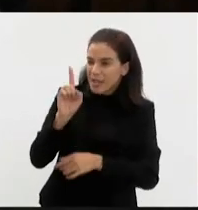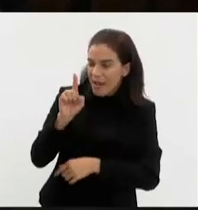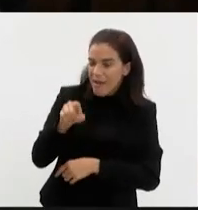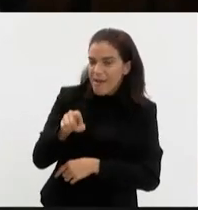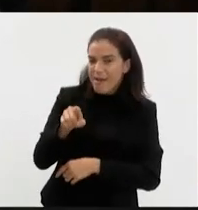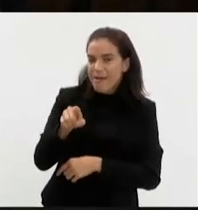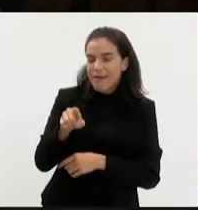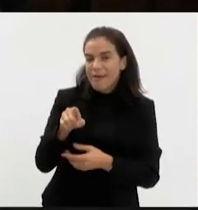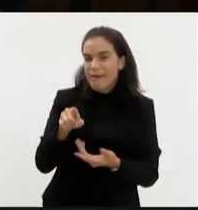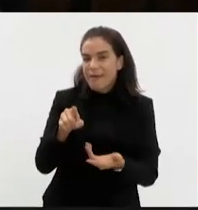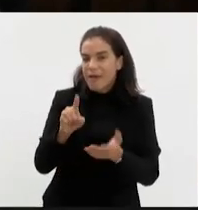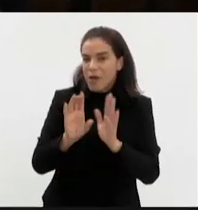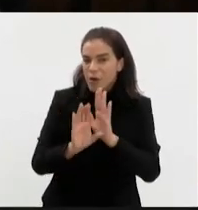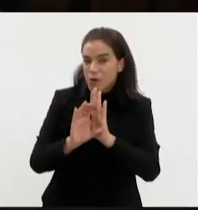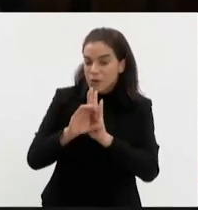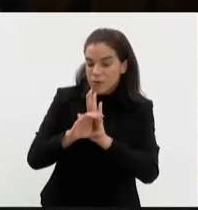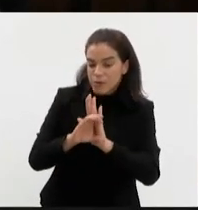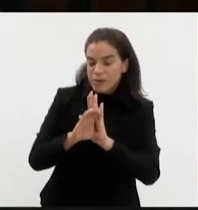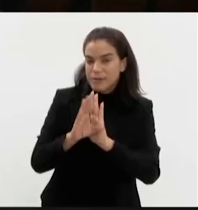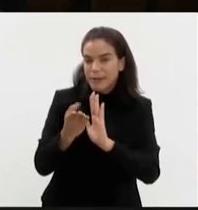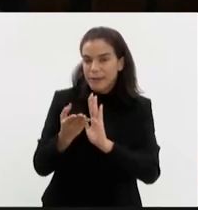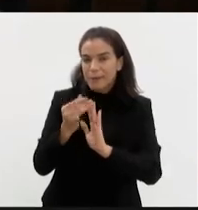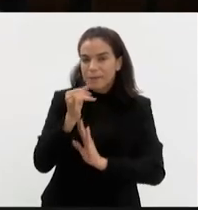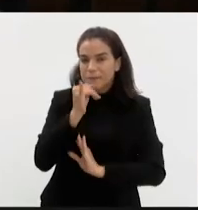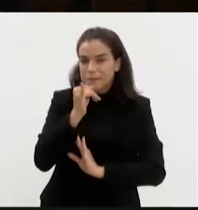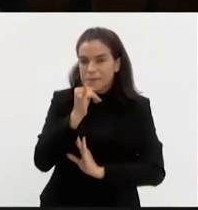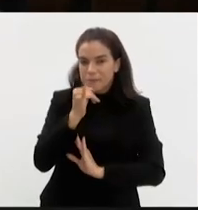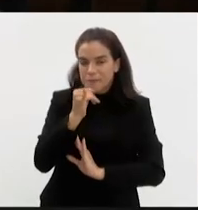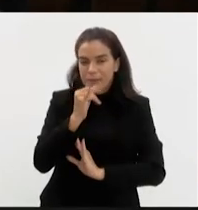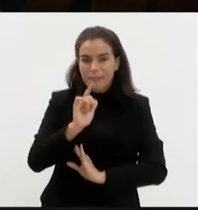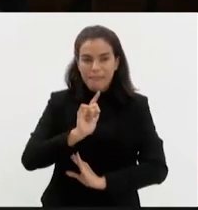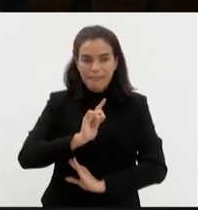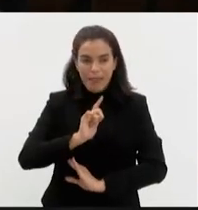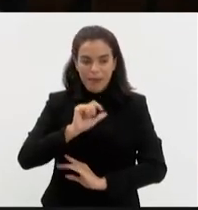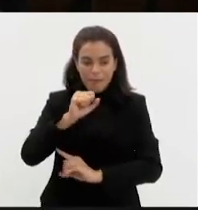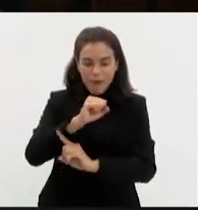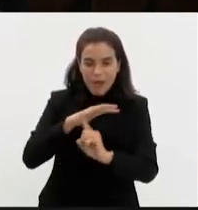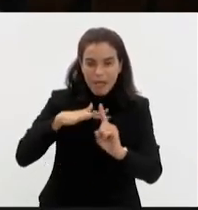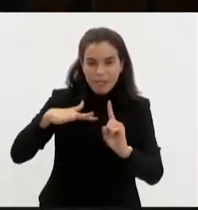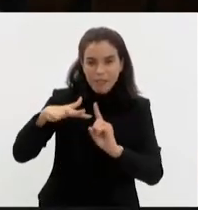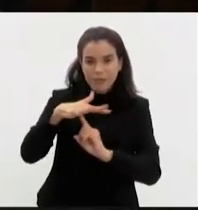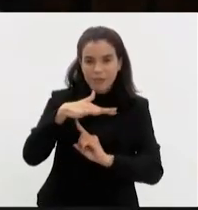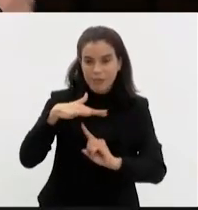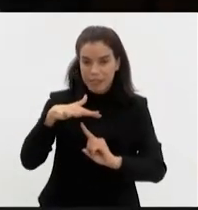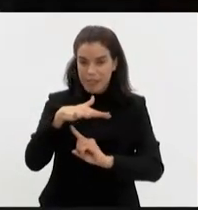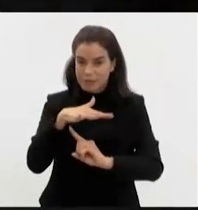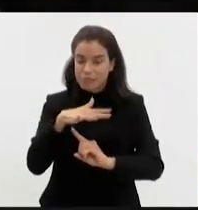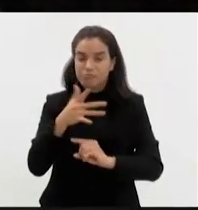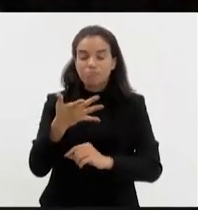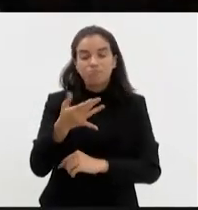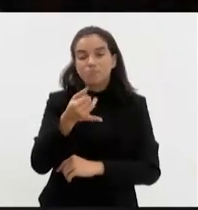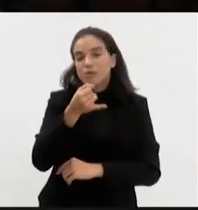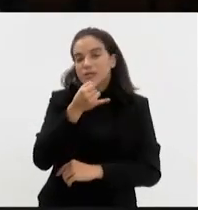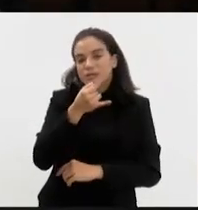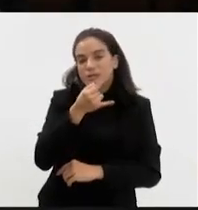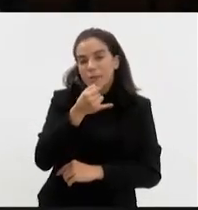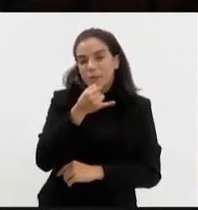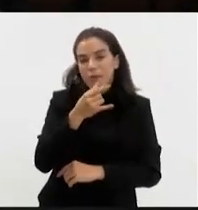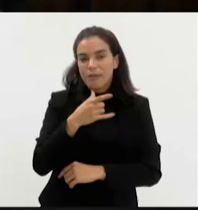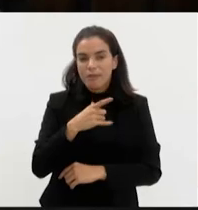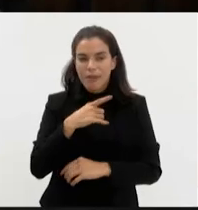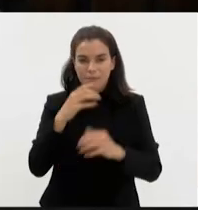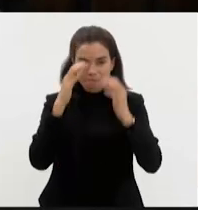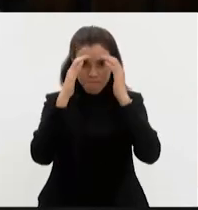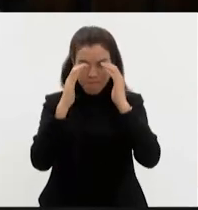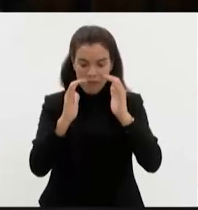um conceito procedimental de modo que existe uma sociedade democrática quando os procedimentos são disciplinados e